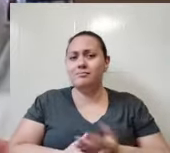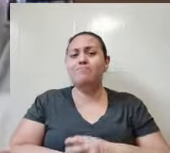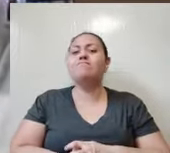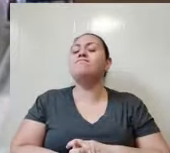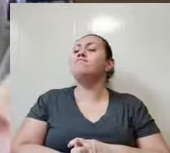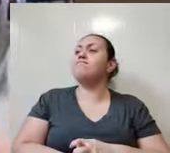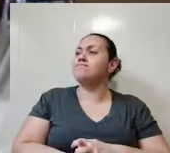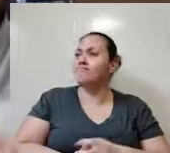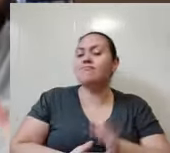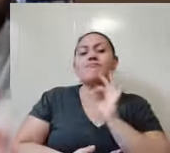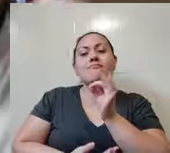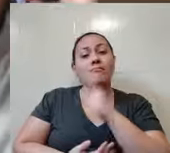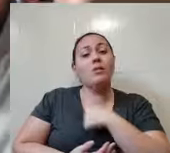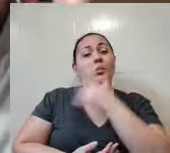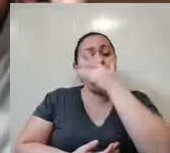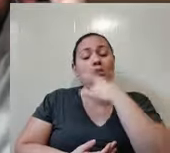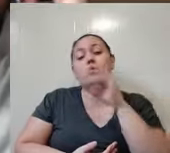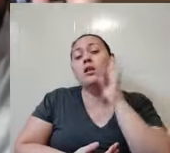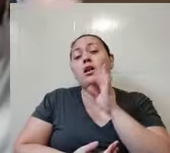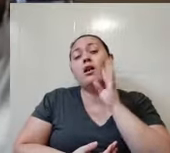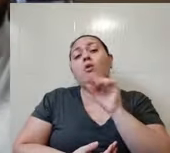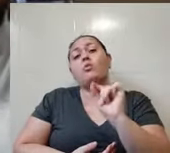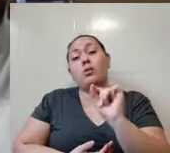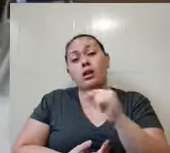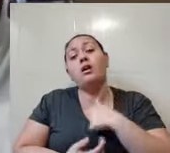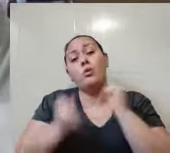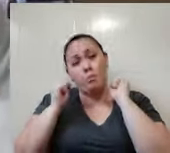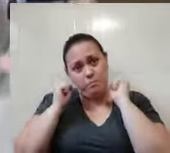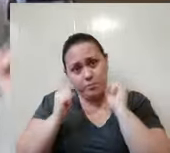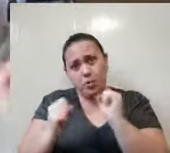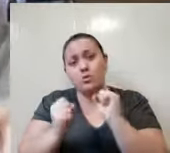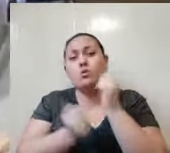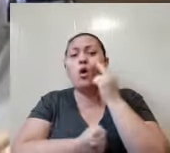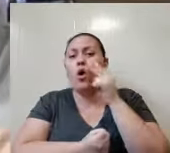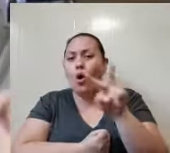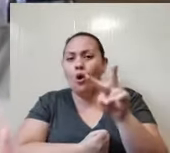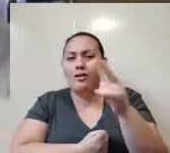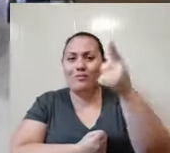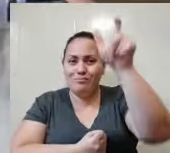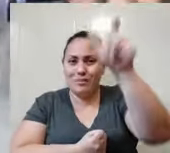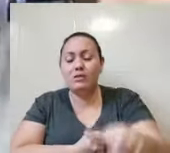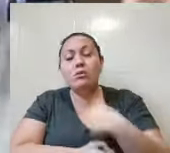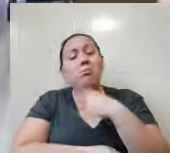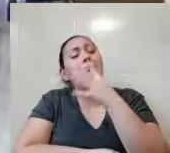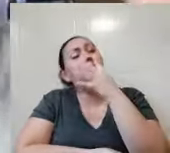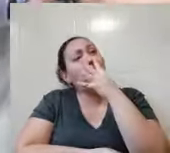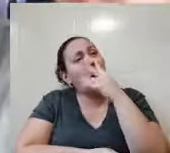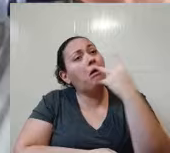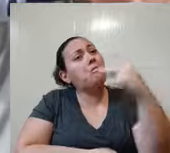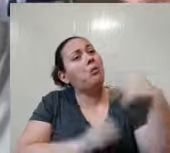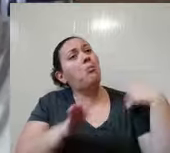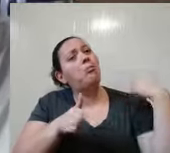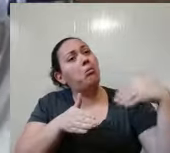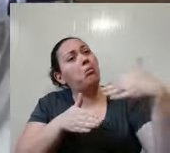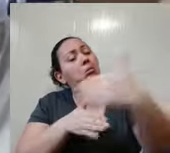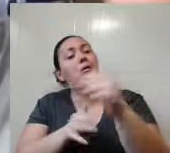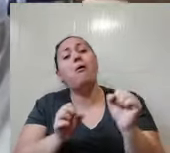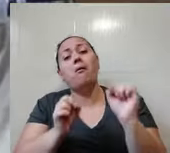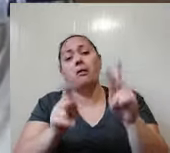Anderson. uma coisa que eu acho que é legal é a gente pensar assim, isso não quer dizer que a gente não possa olhar para um colega e